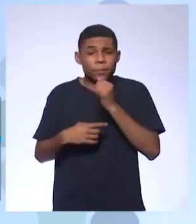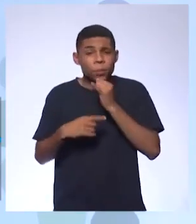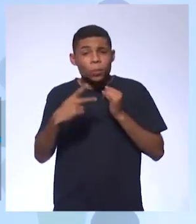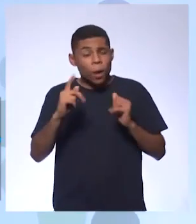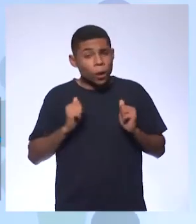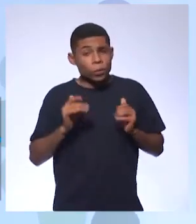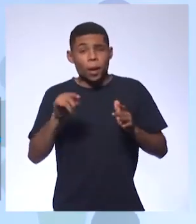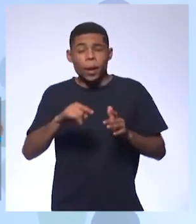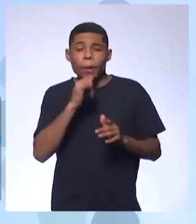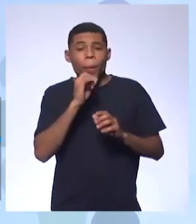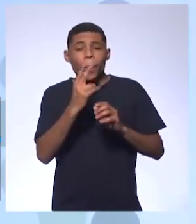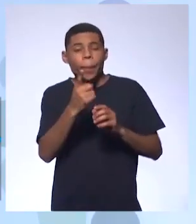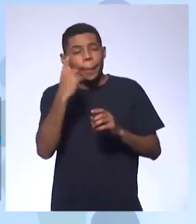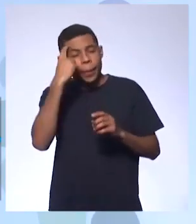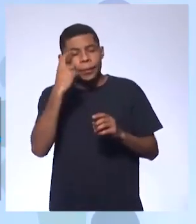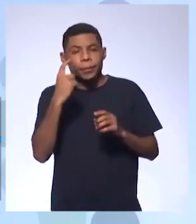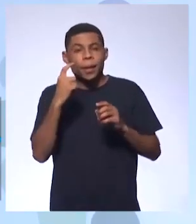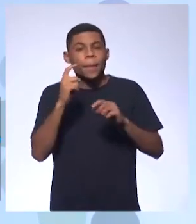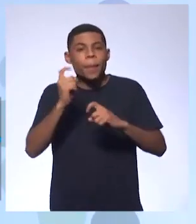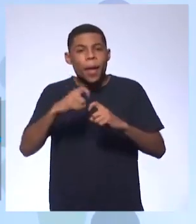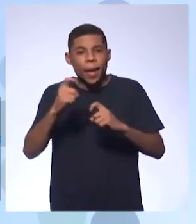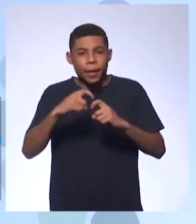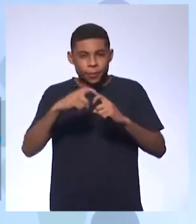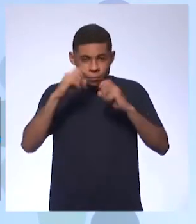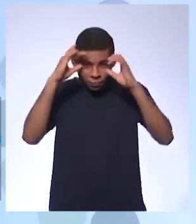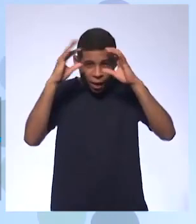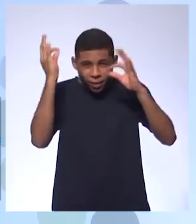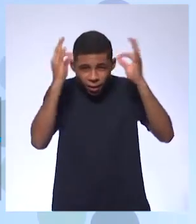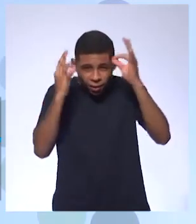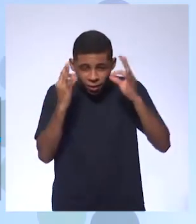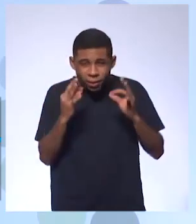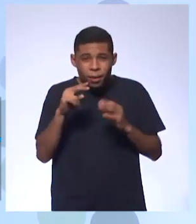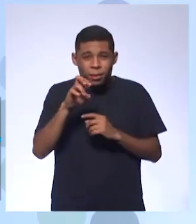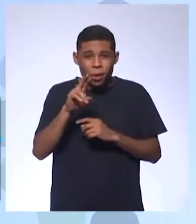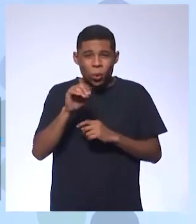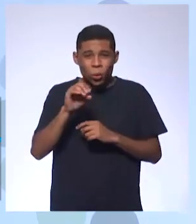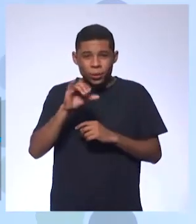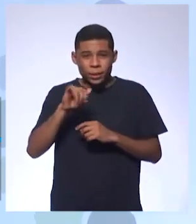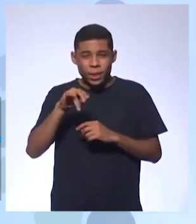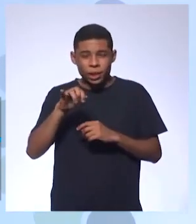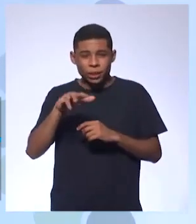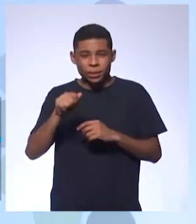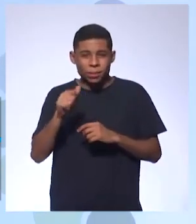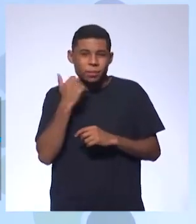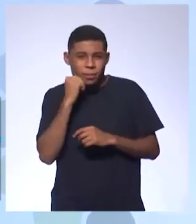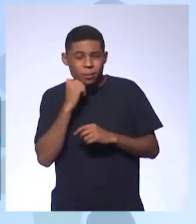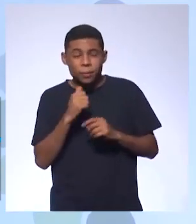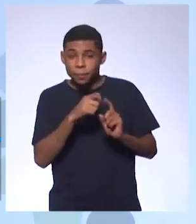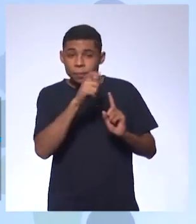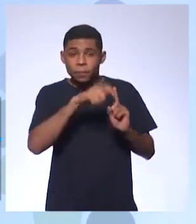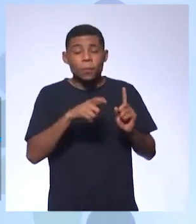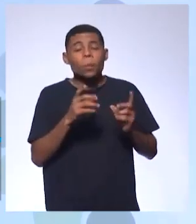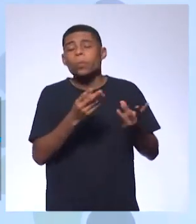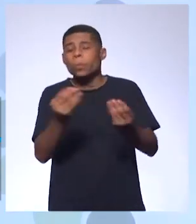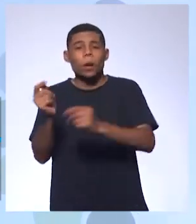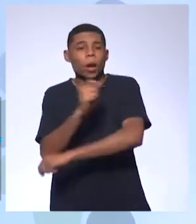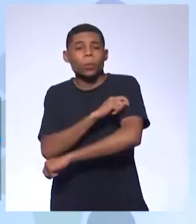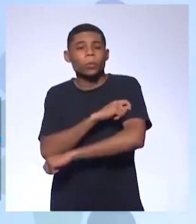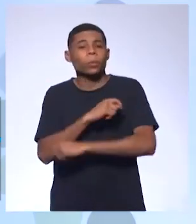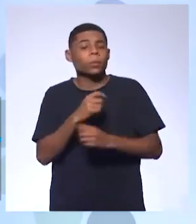médico neurocientista, né, já que eu recebo muitas mensagens de alunos falando como é que ele